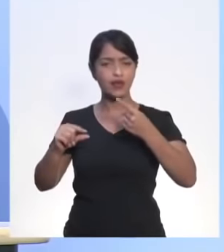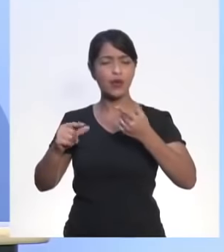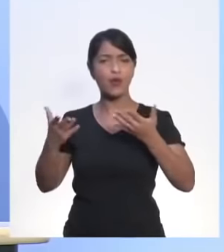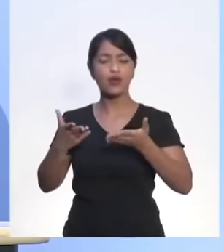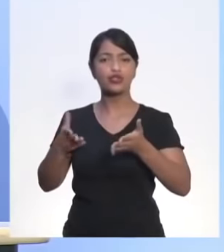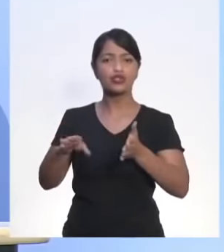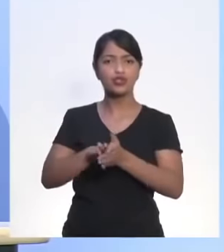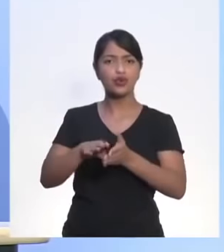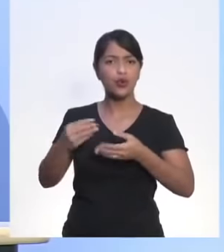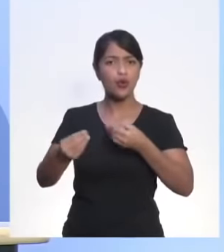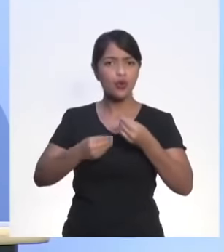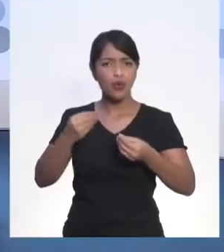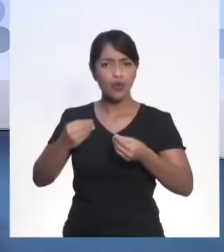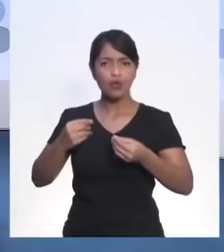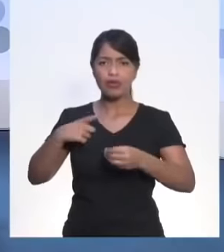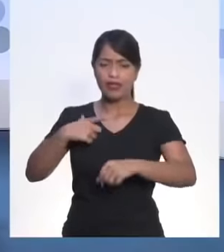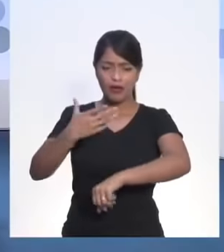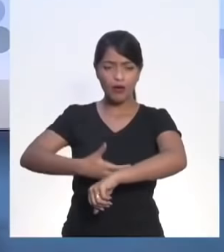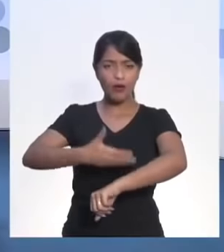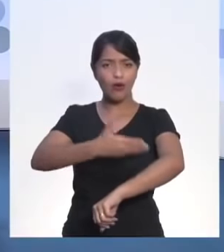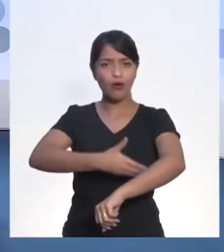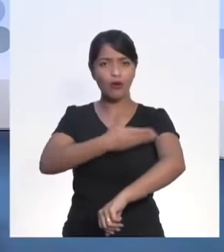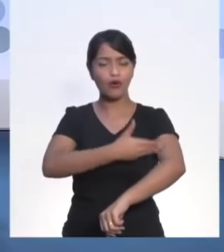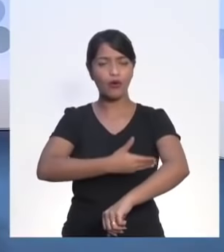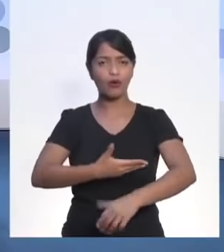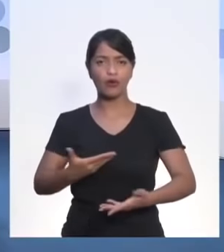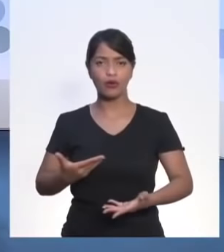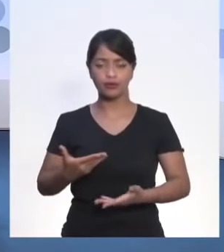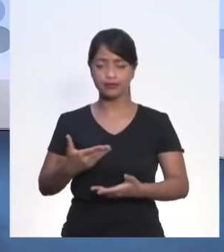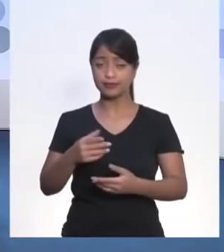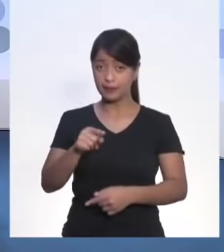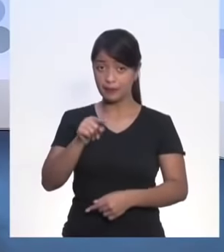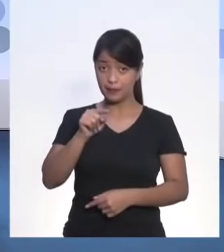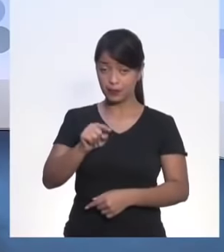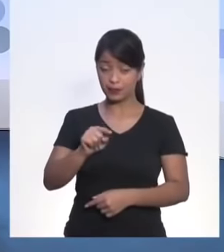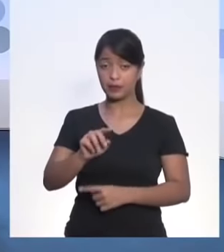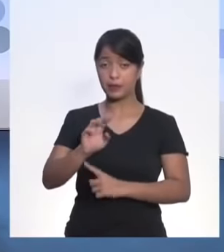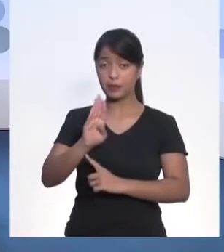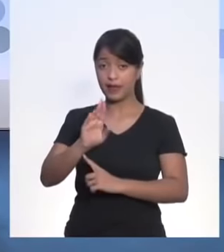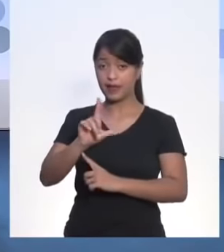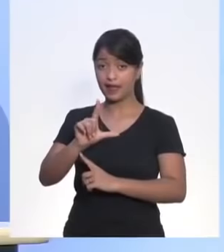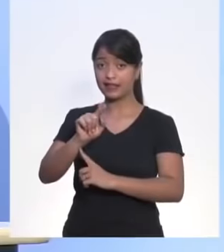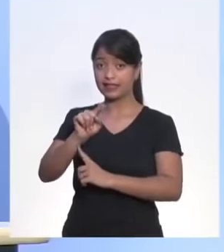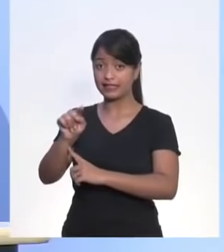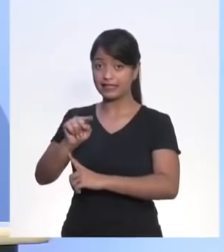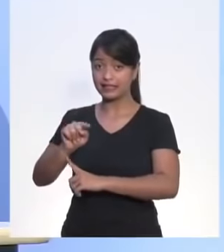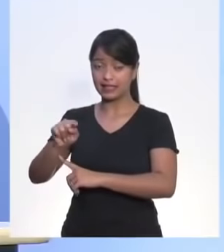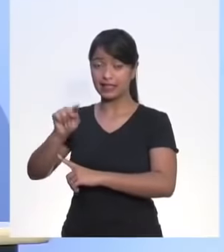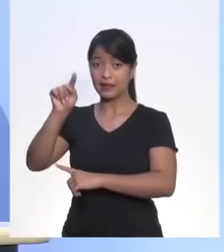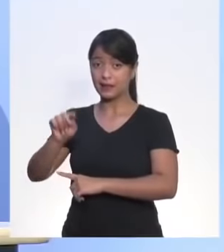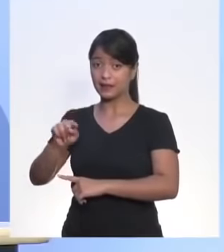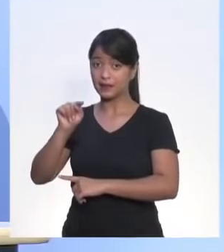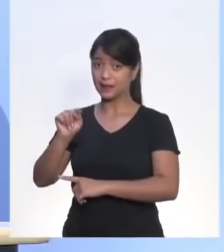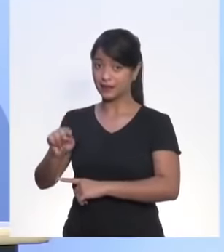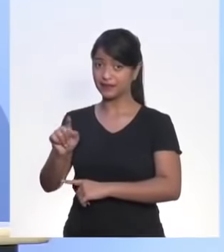chegou todo machucado. Ponto. E aí colocou BLZ e a exclamação ao